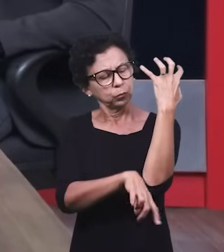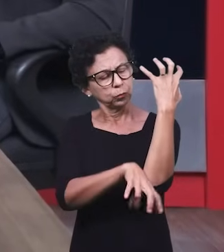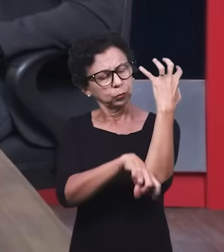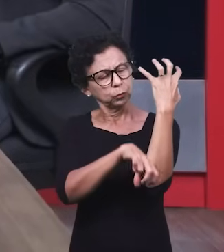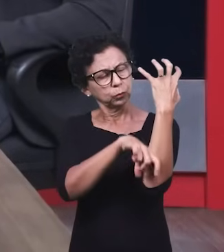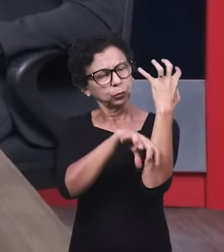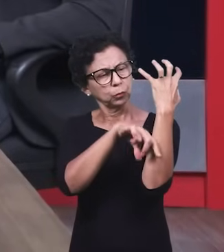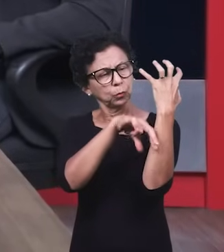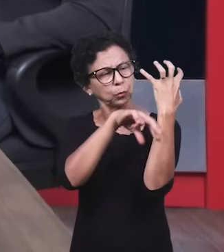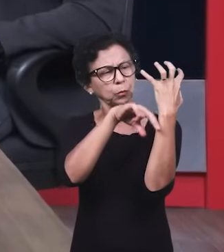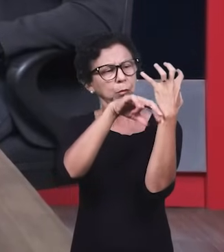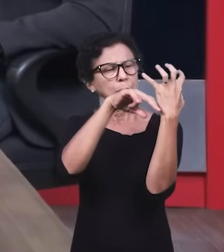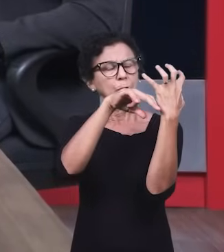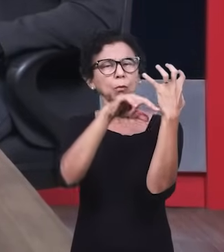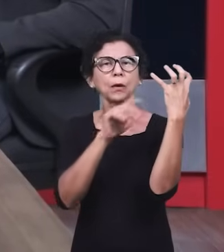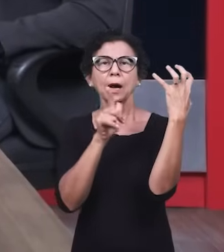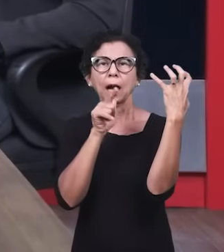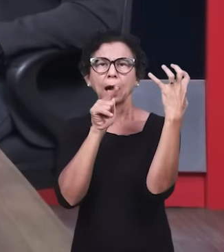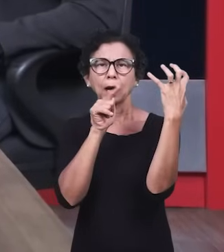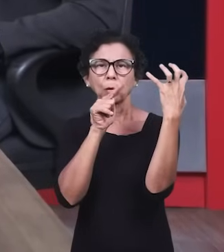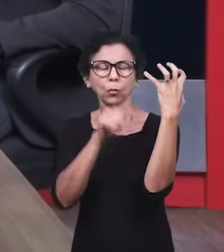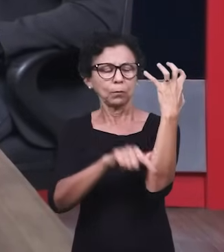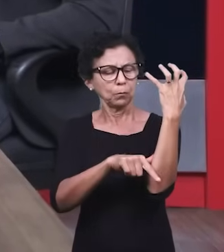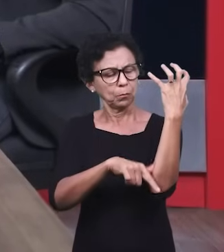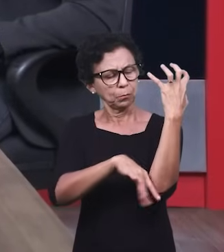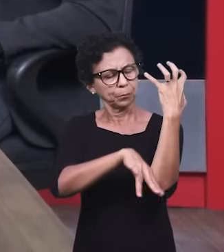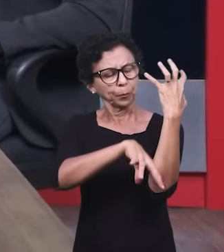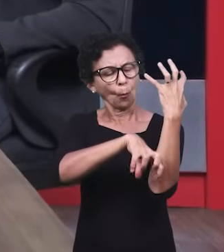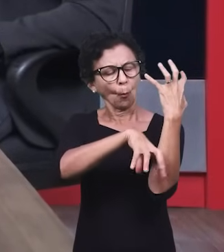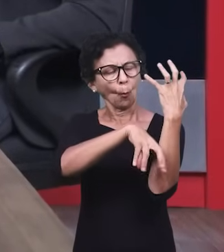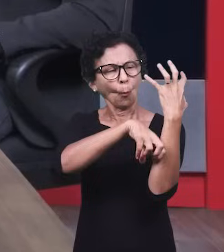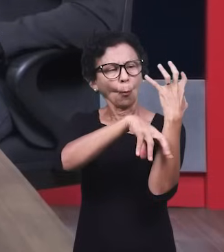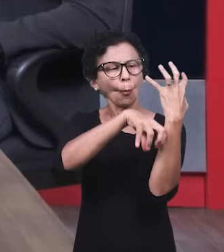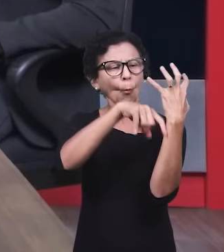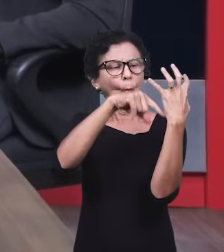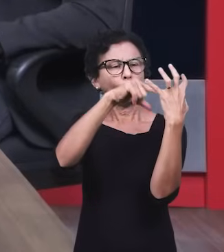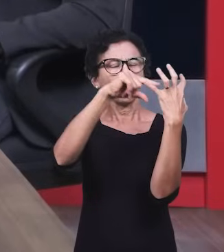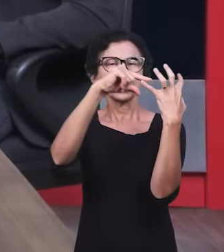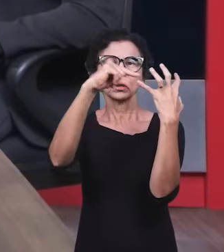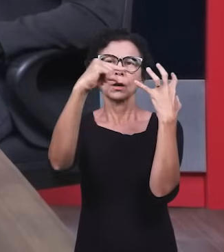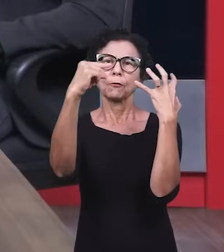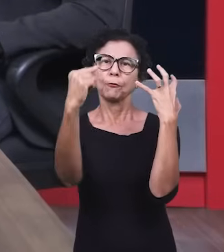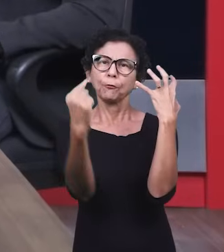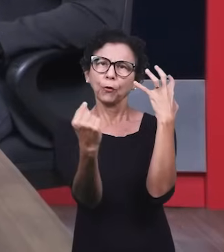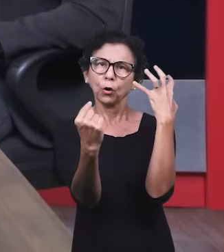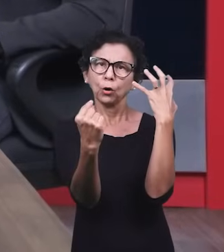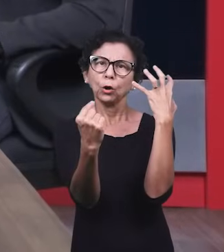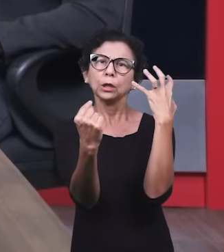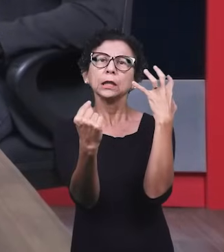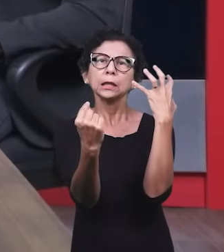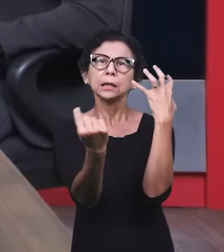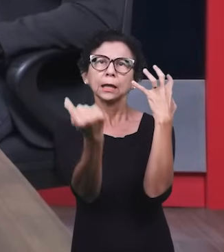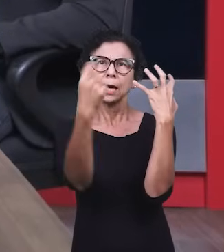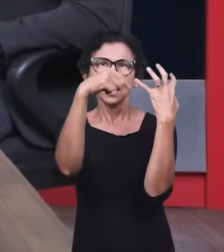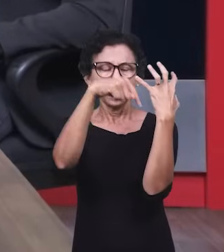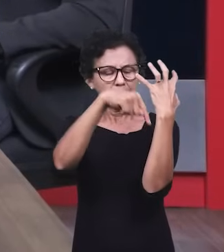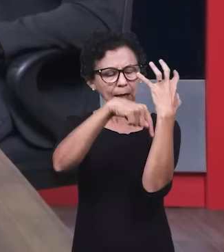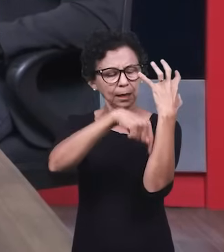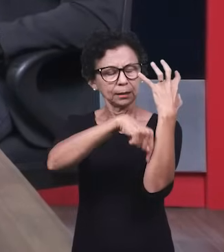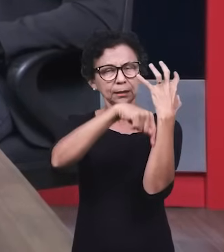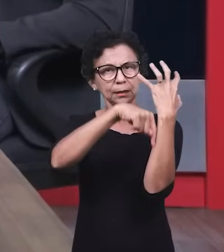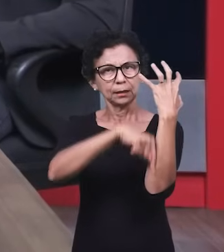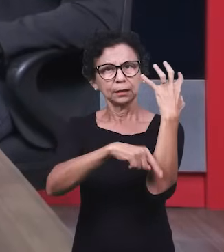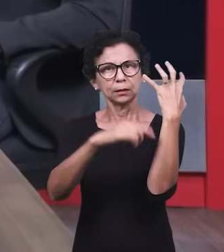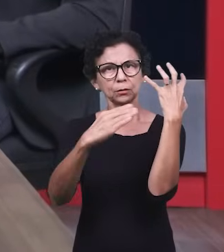até a folha e em alguns casos eles também né são e onde fica armazenado né